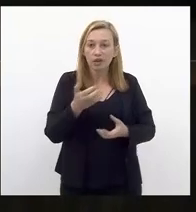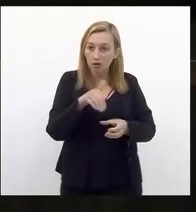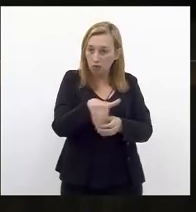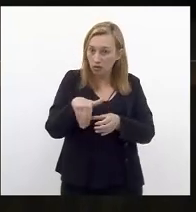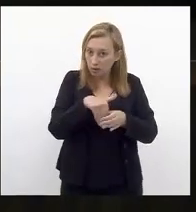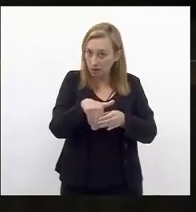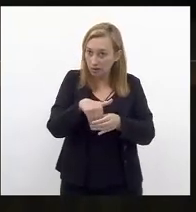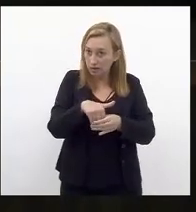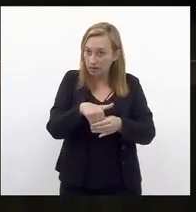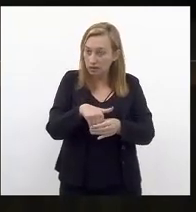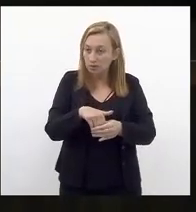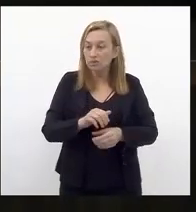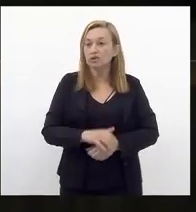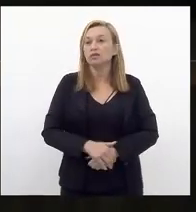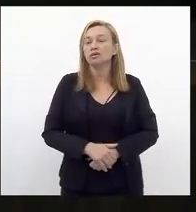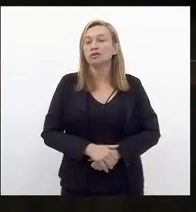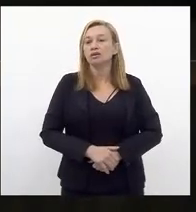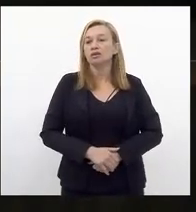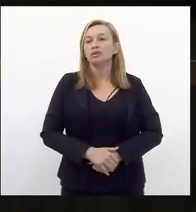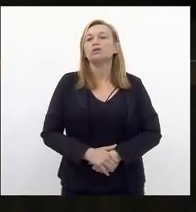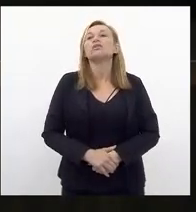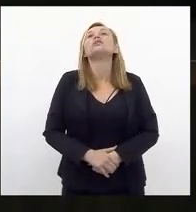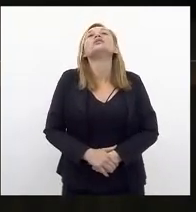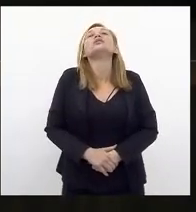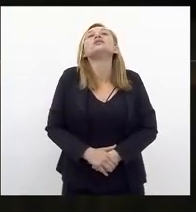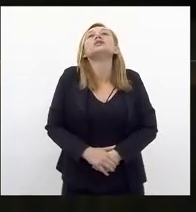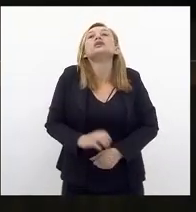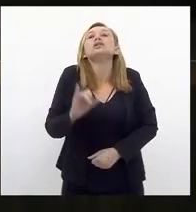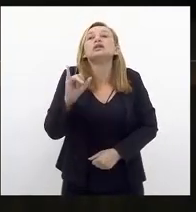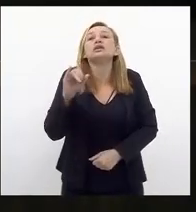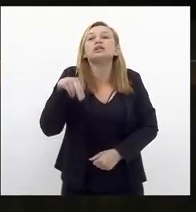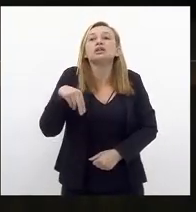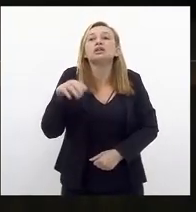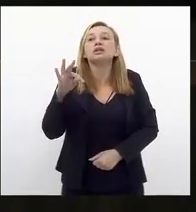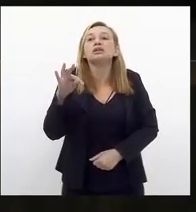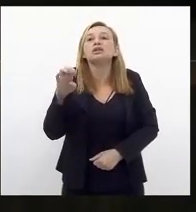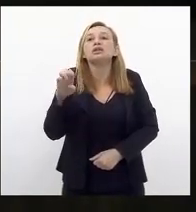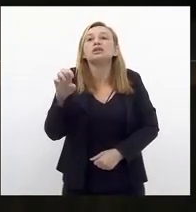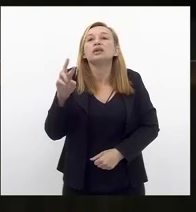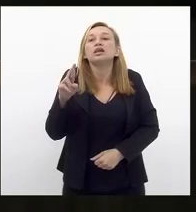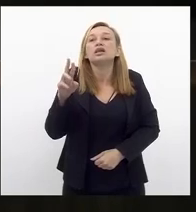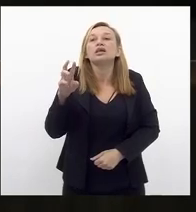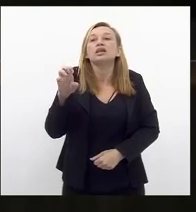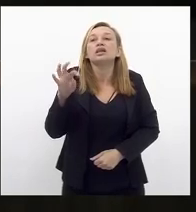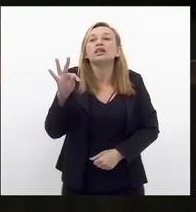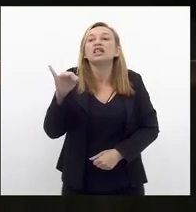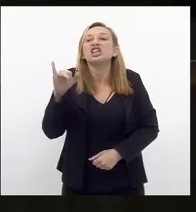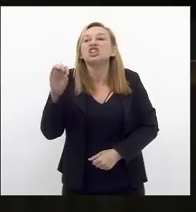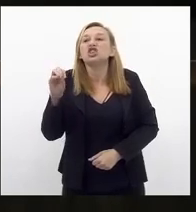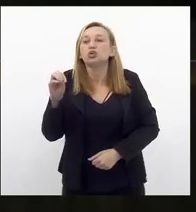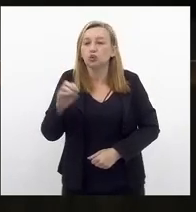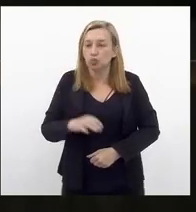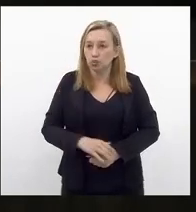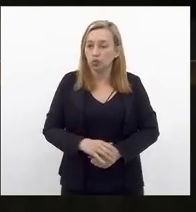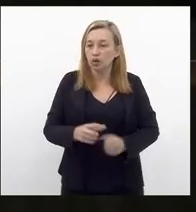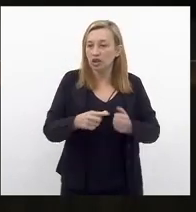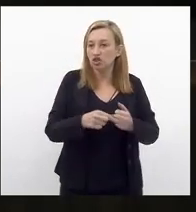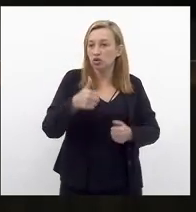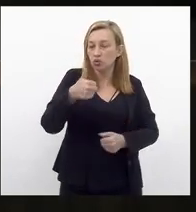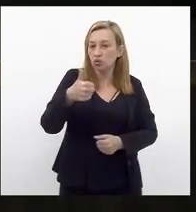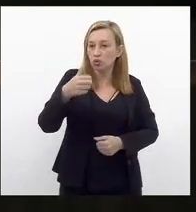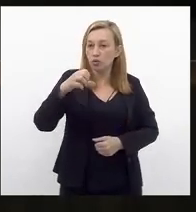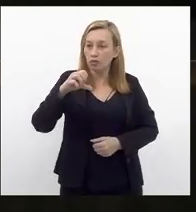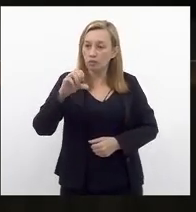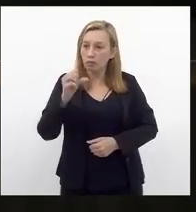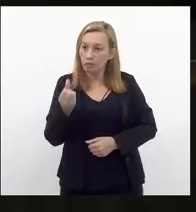votar o interstício difícil interstício o artigo 61